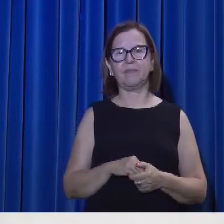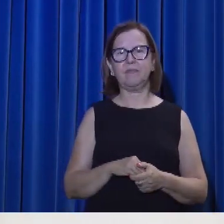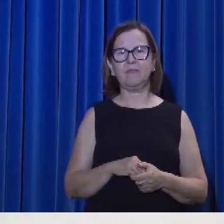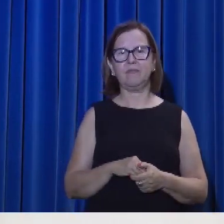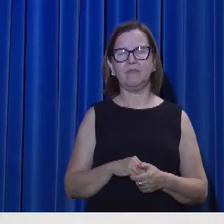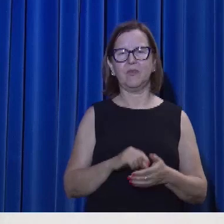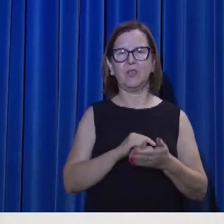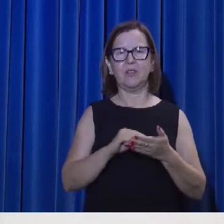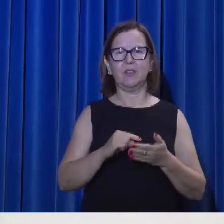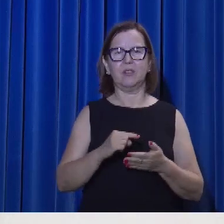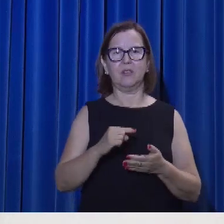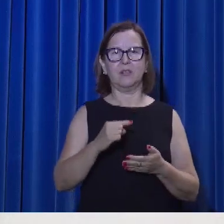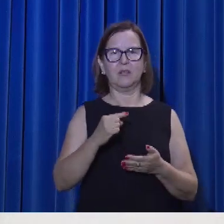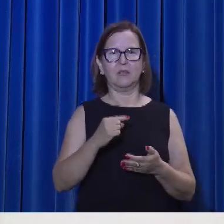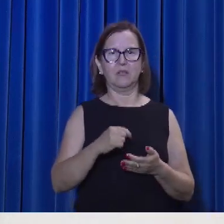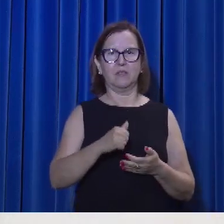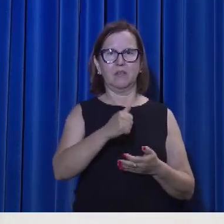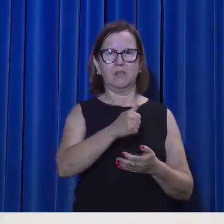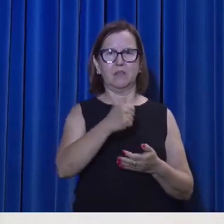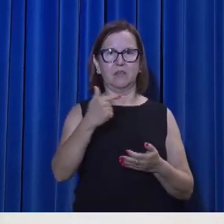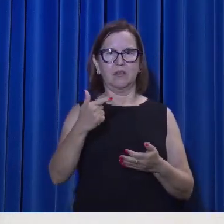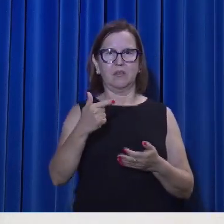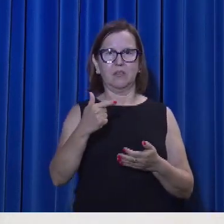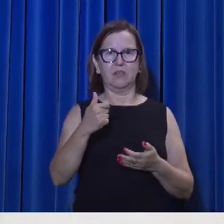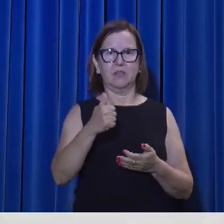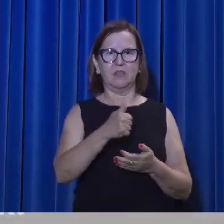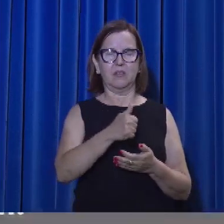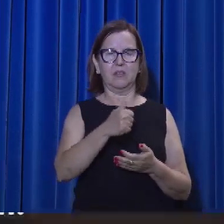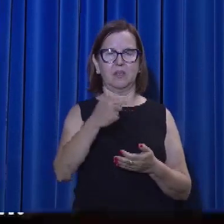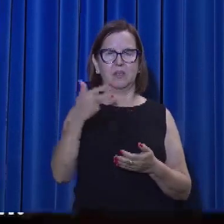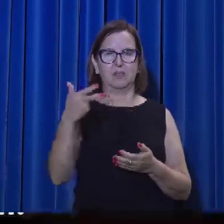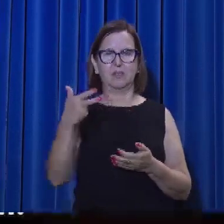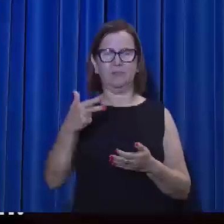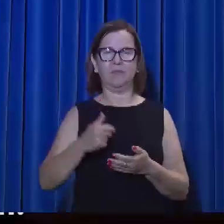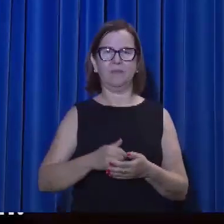Versos 12 e 13, para a gente caminhar para o final.